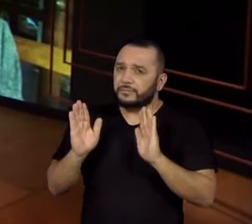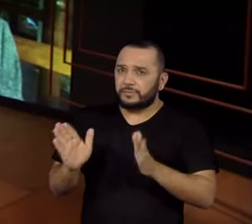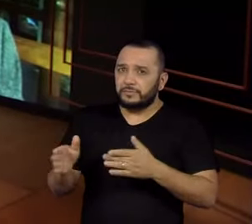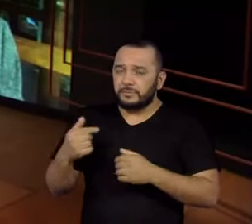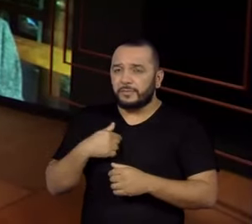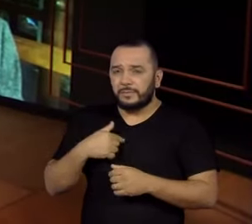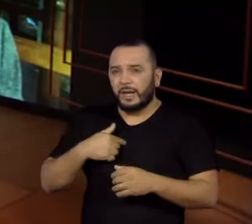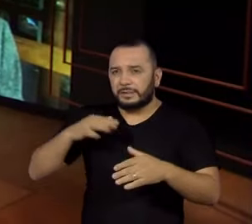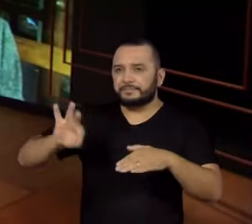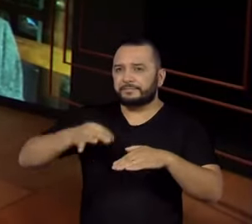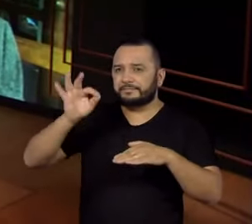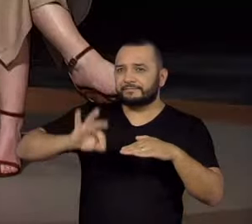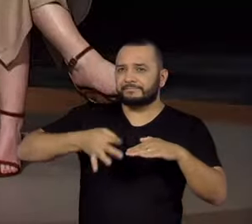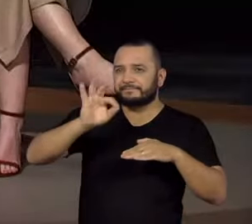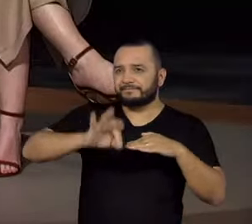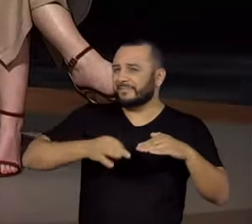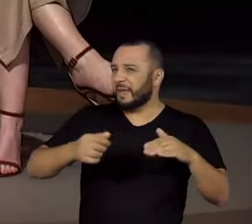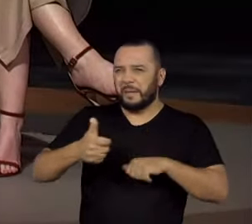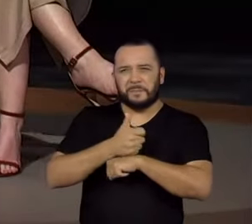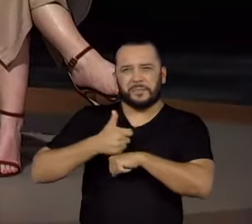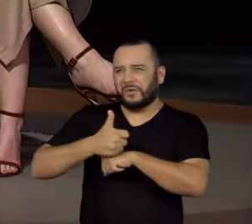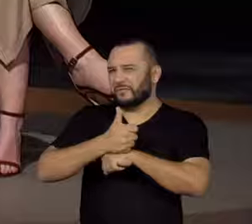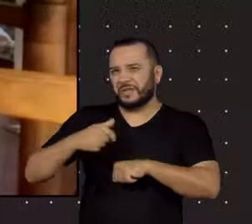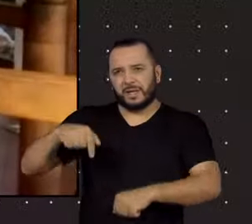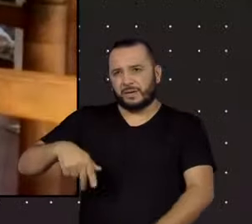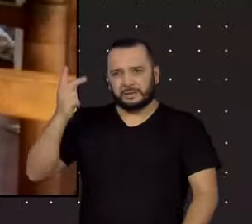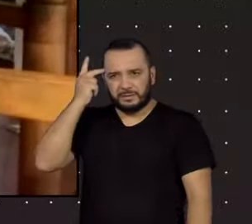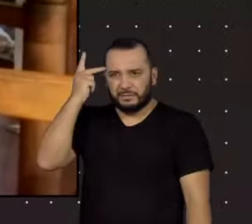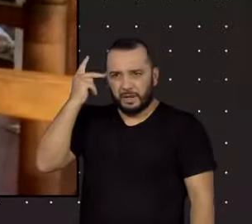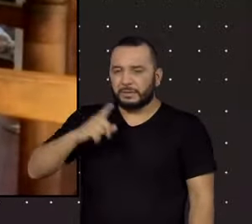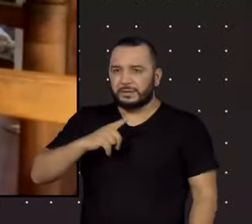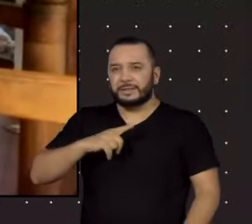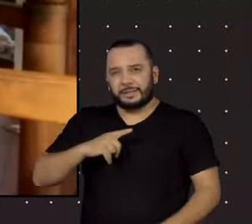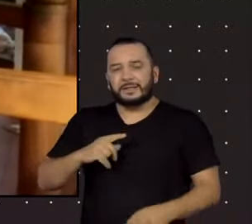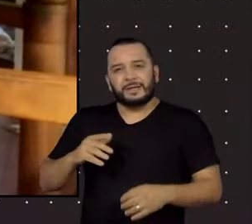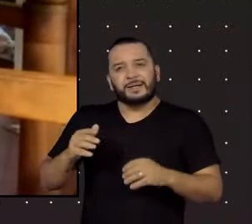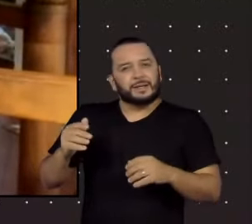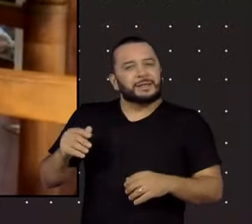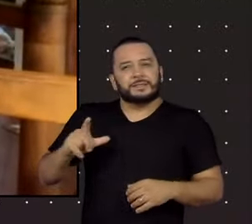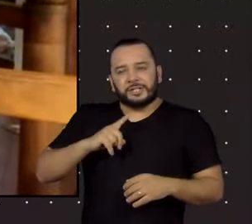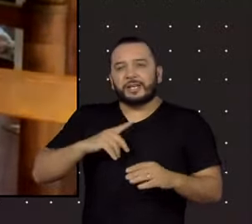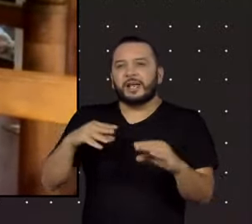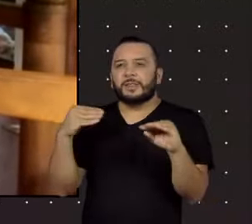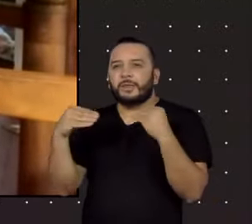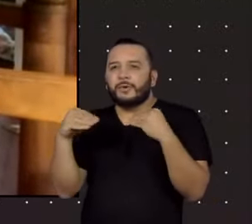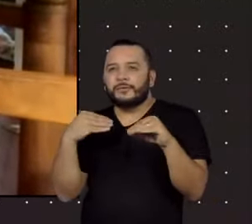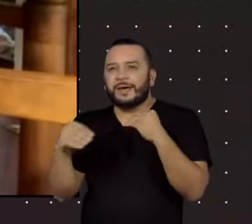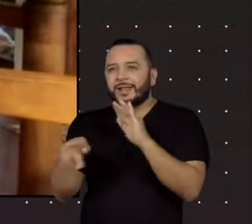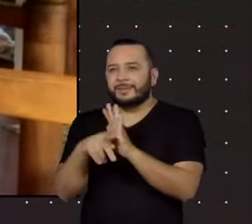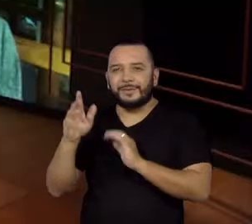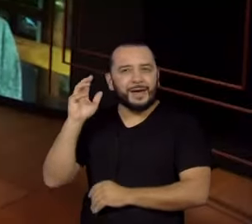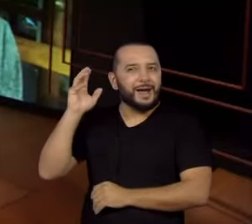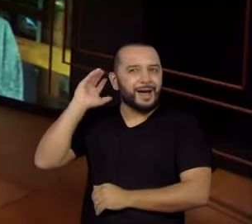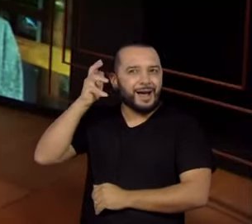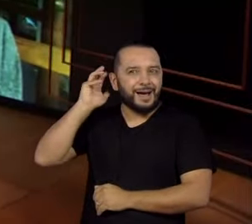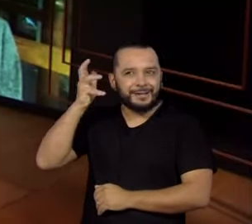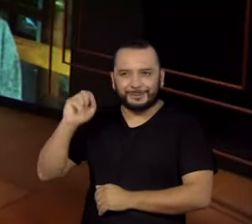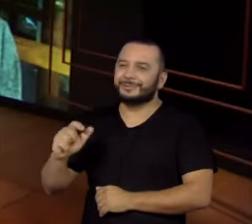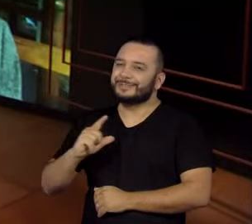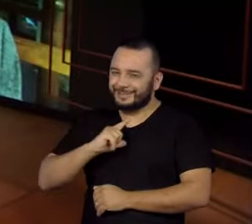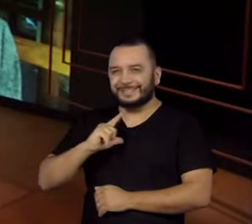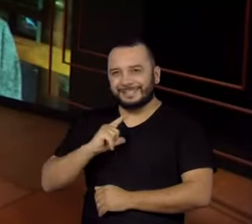da agulha, se tornou uma das grandes costureiras de São Paulo, né? Que tinham aquelas novelinhas maravilhosamente bem escritas, aqueles gênios